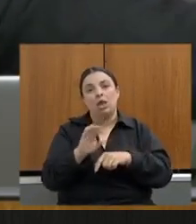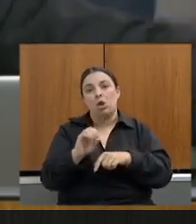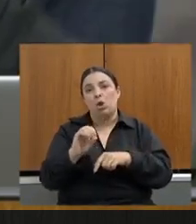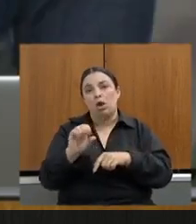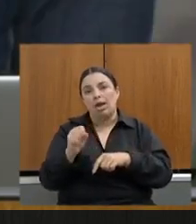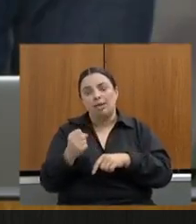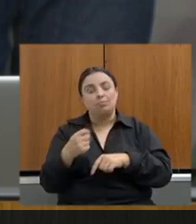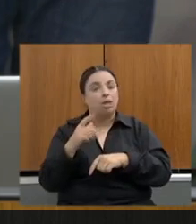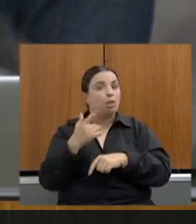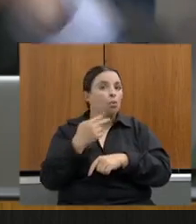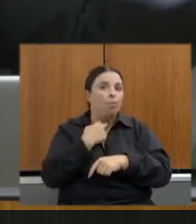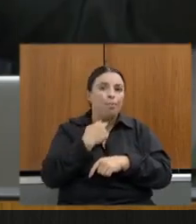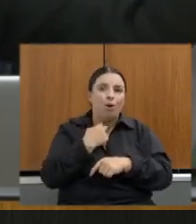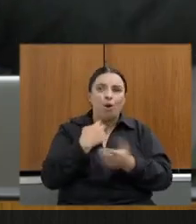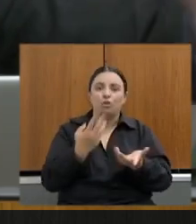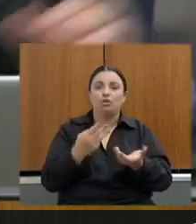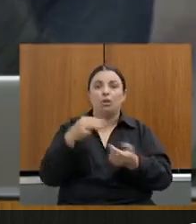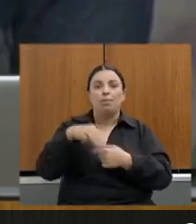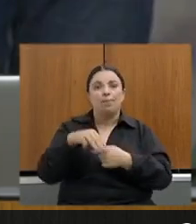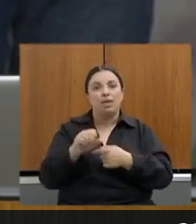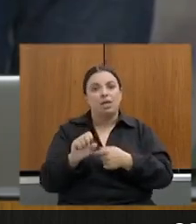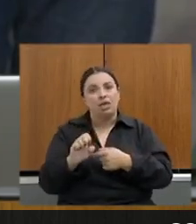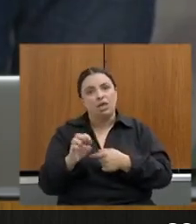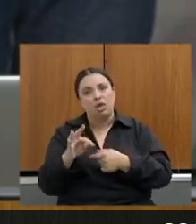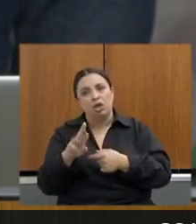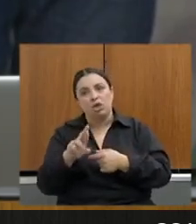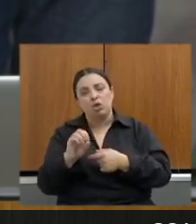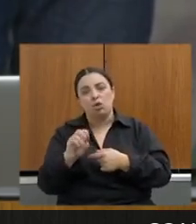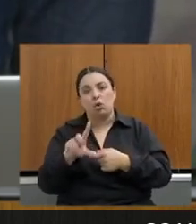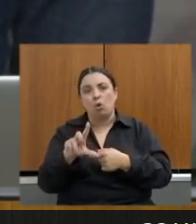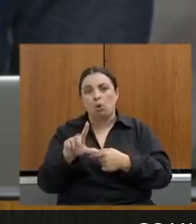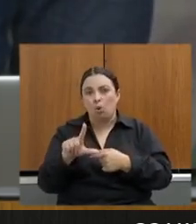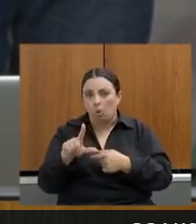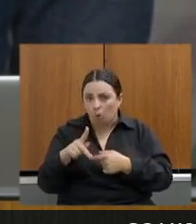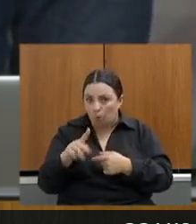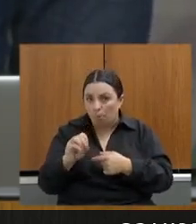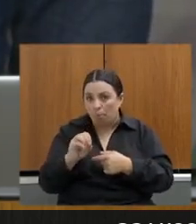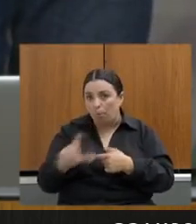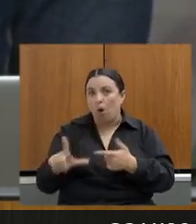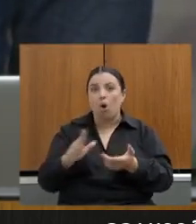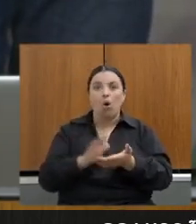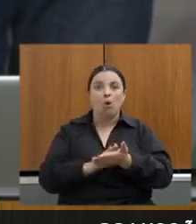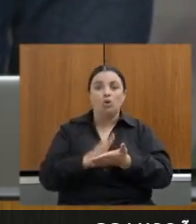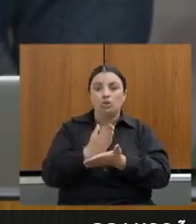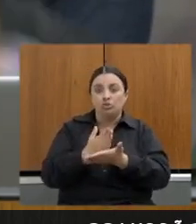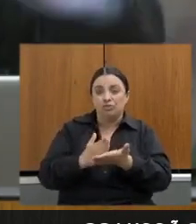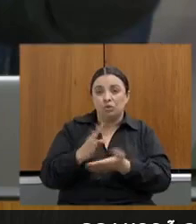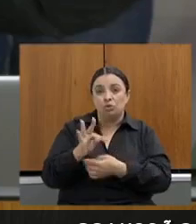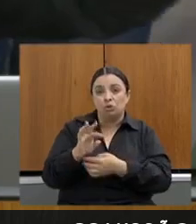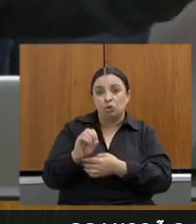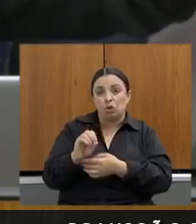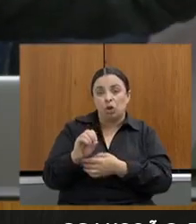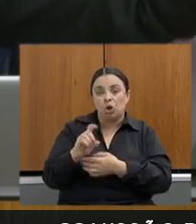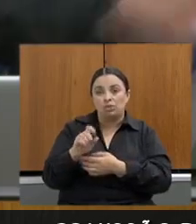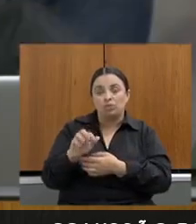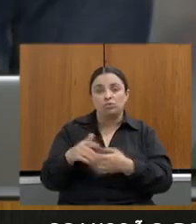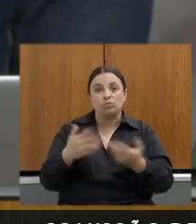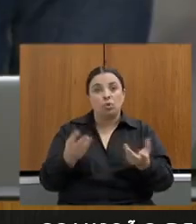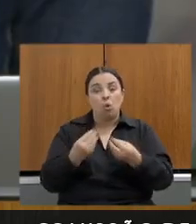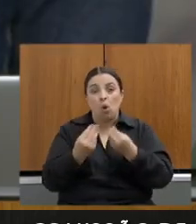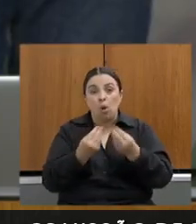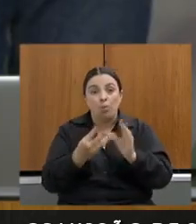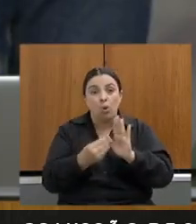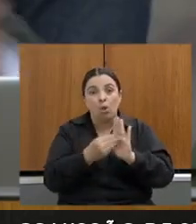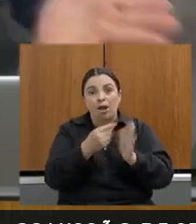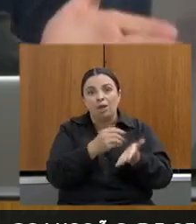metropol divisão detox Doutor Elson não tem noção como é que ele é como é que vai escrever de Oeste no